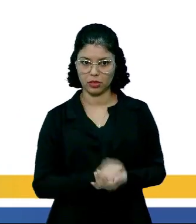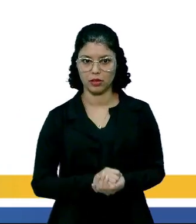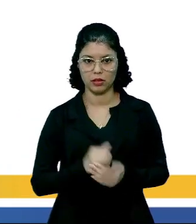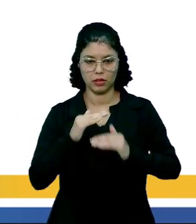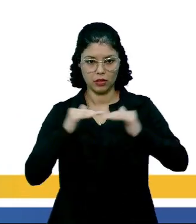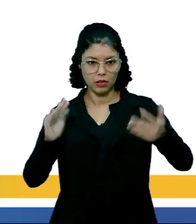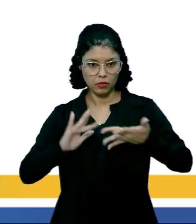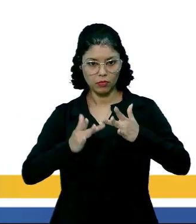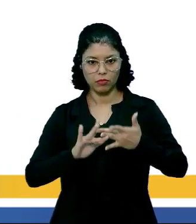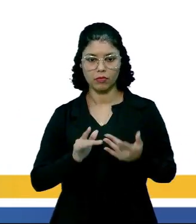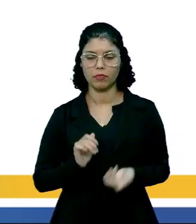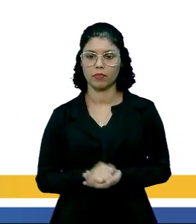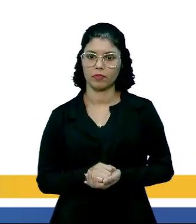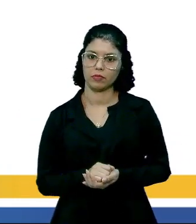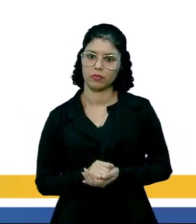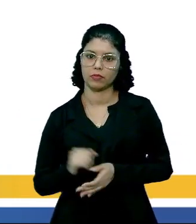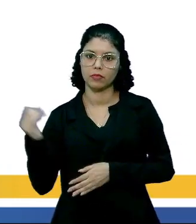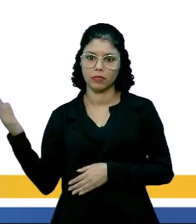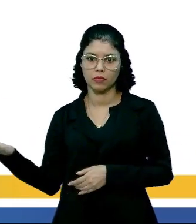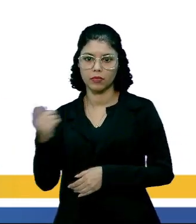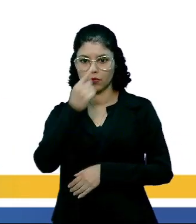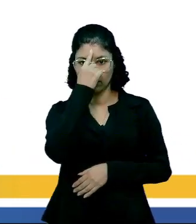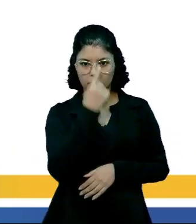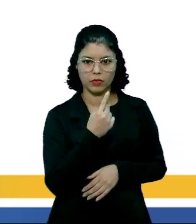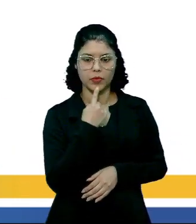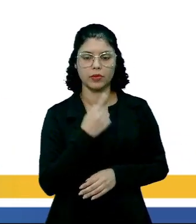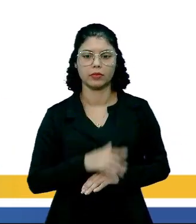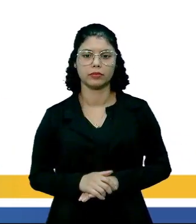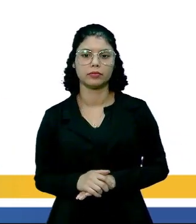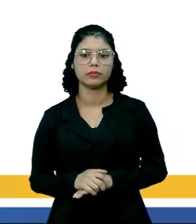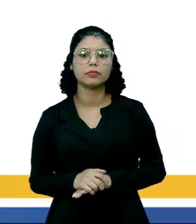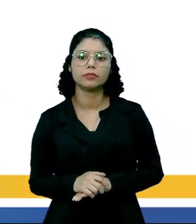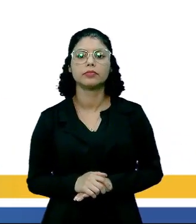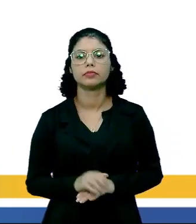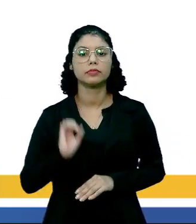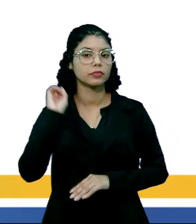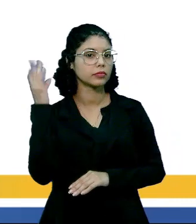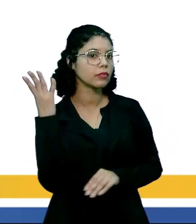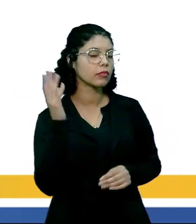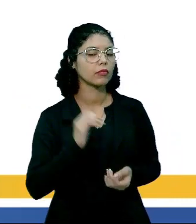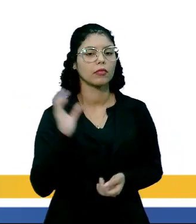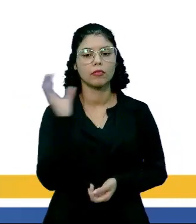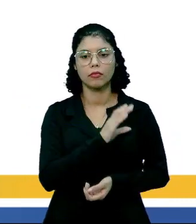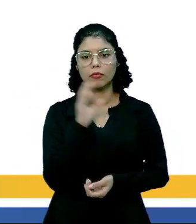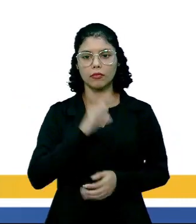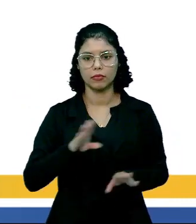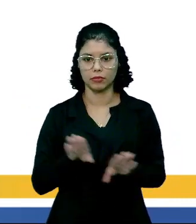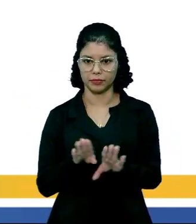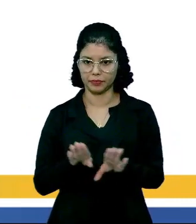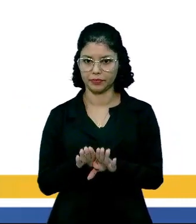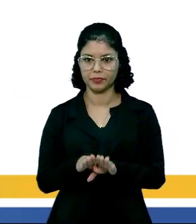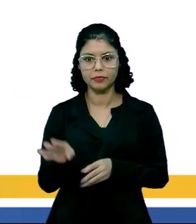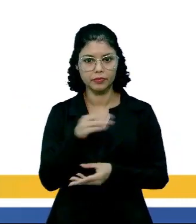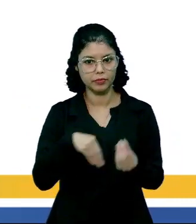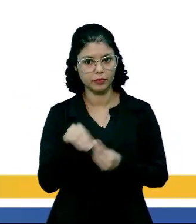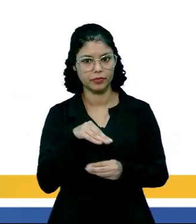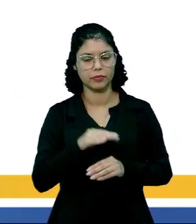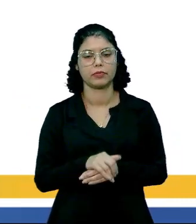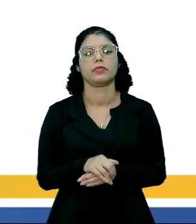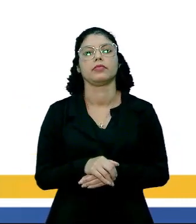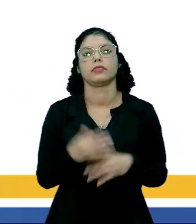a superfície de contato e o catalisador são os efeitos que aceleram as velocidades das reações